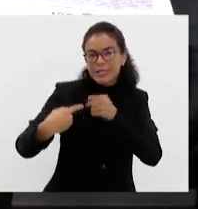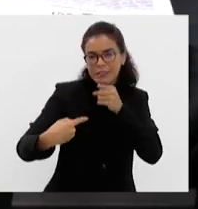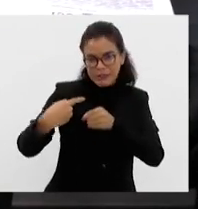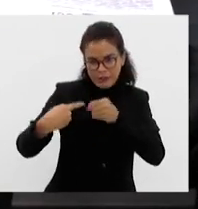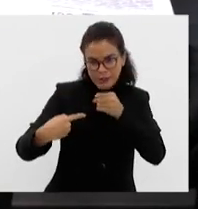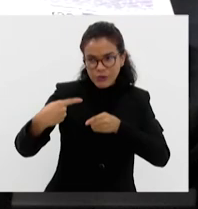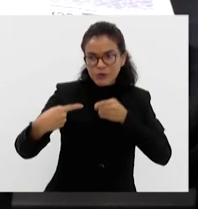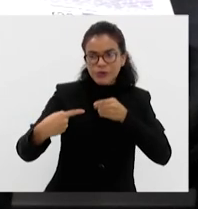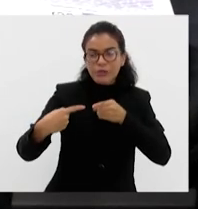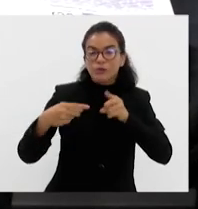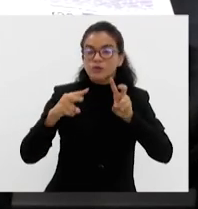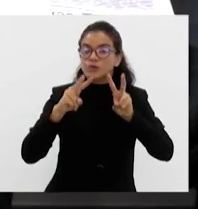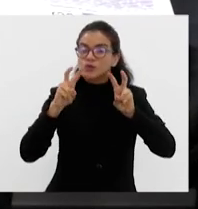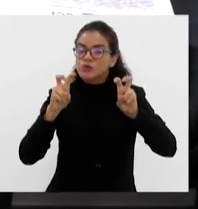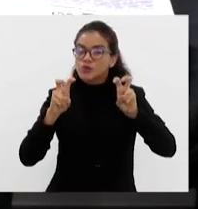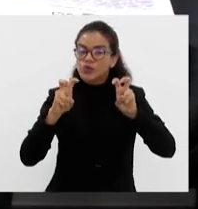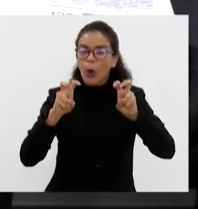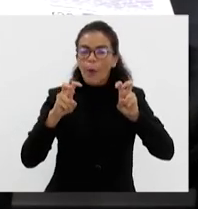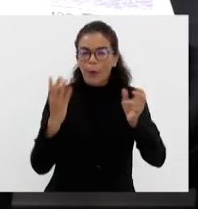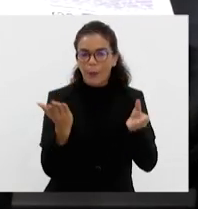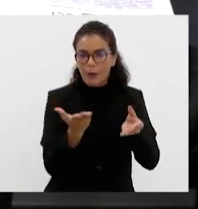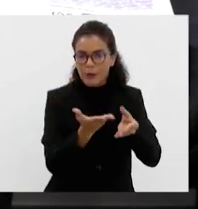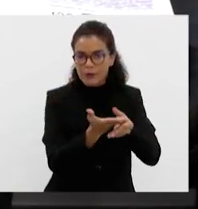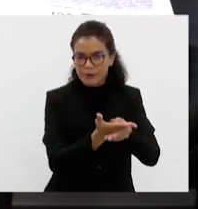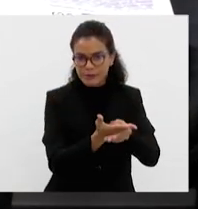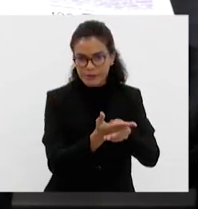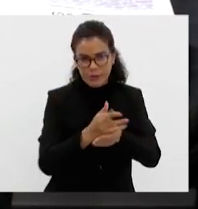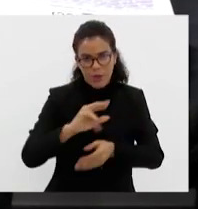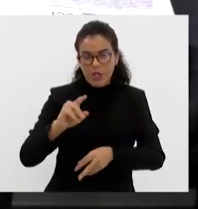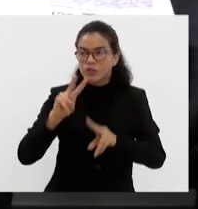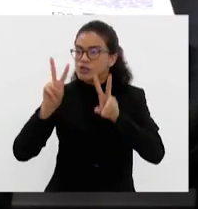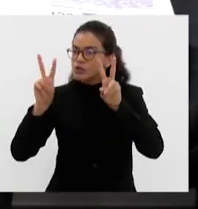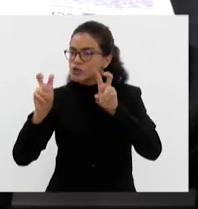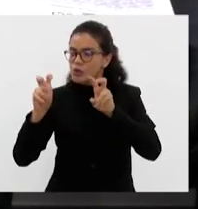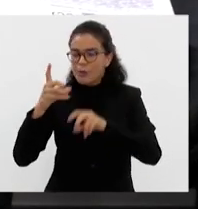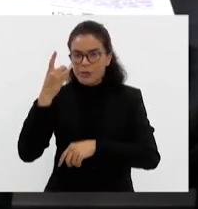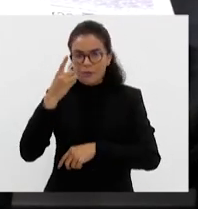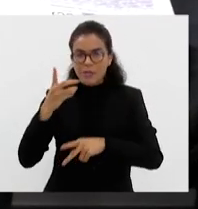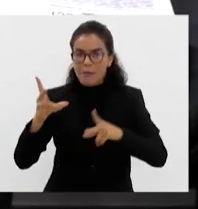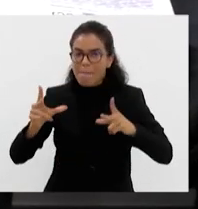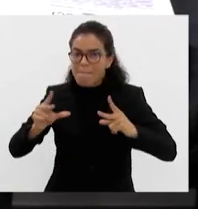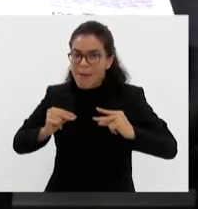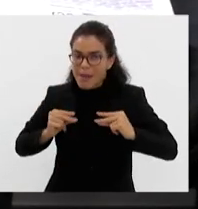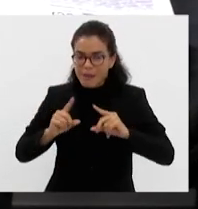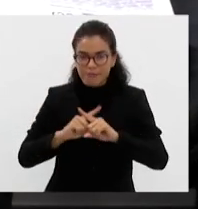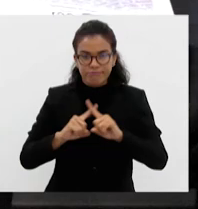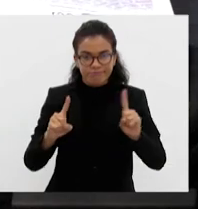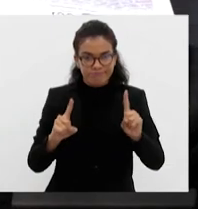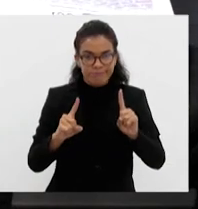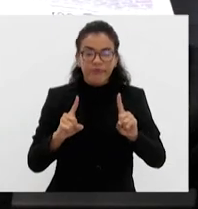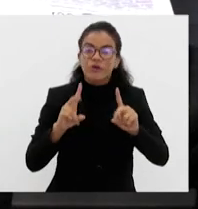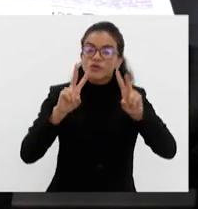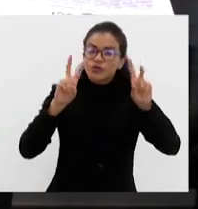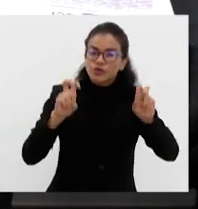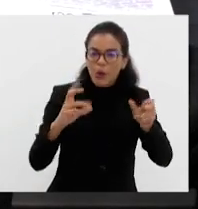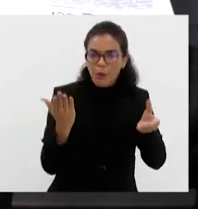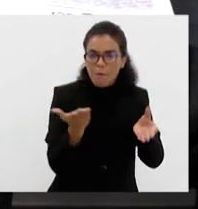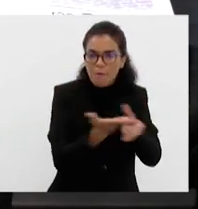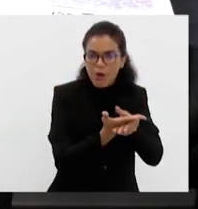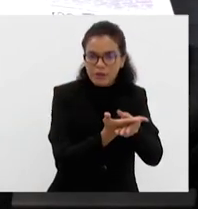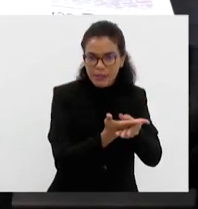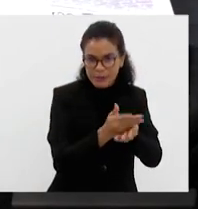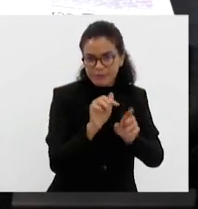E jamais de mérito. E o que não se conseguiu unanimidade foi na forma. Eu sou